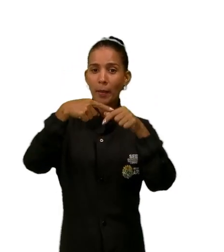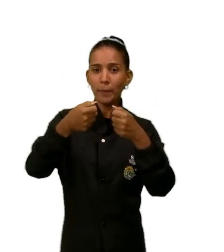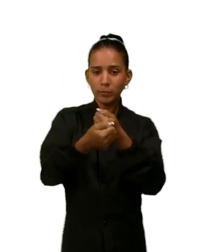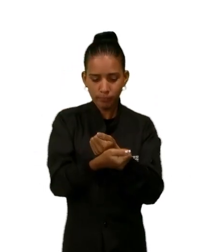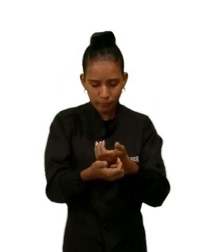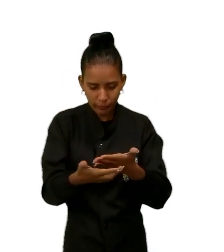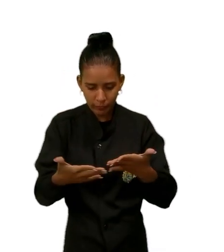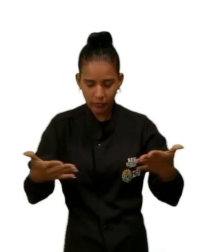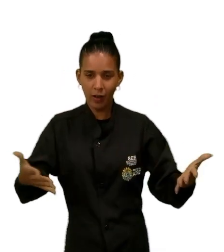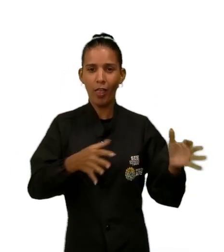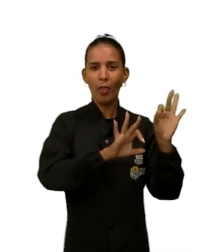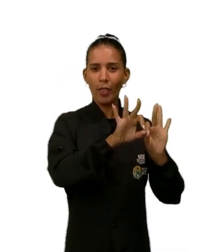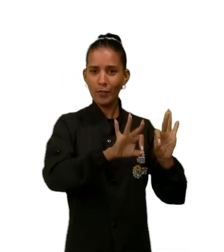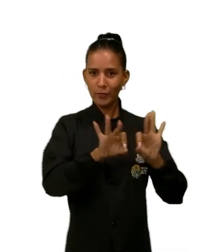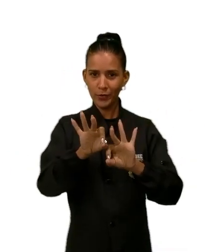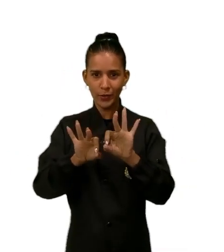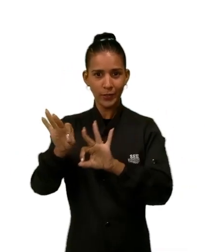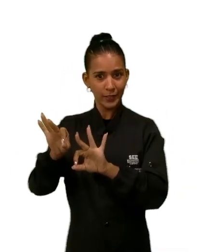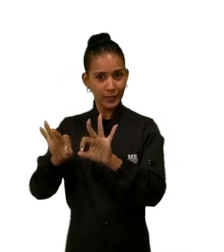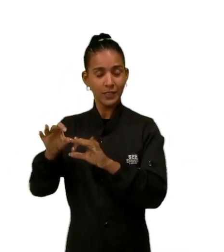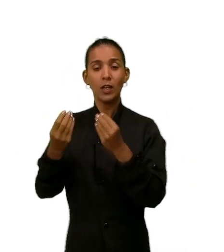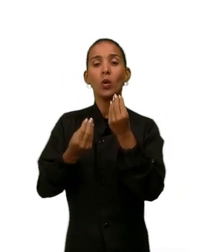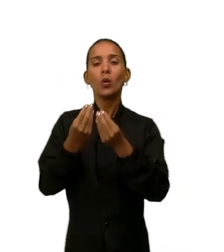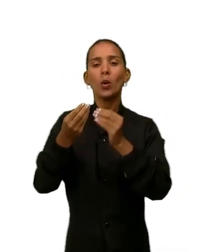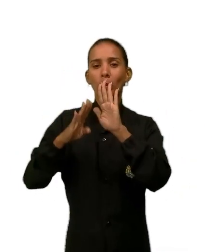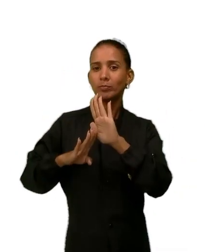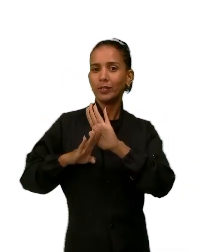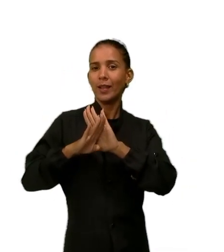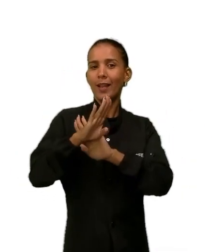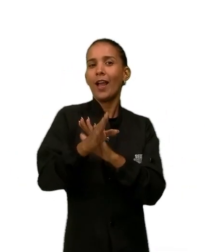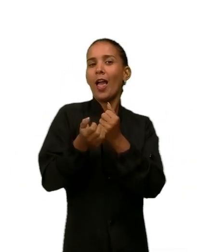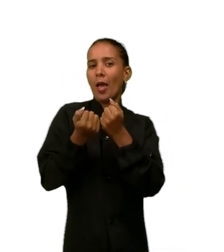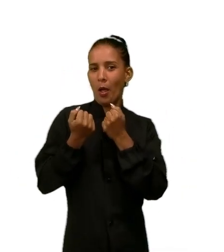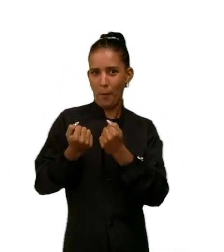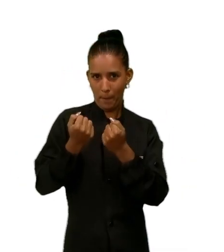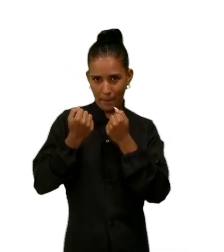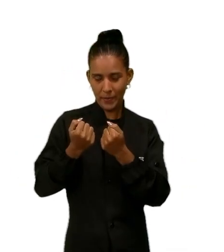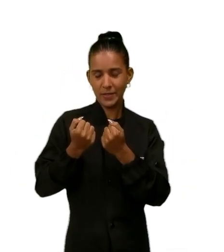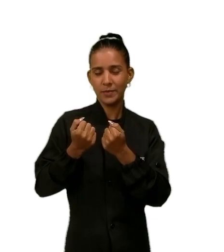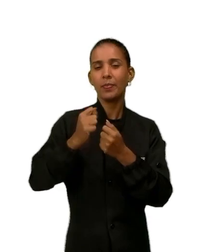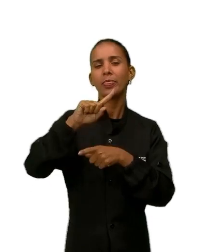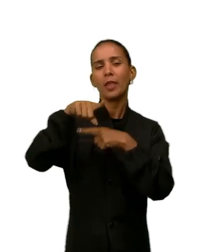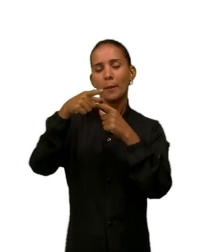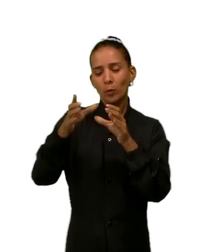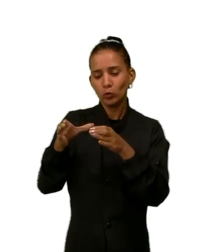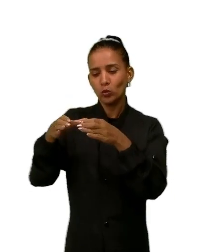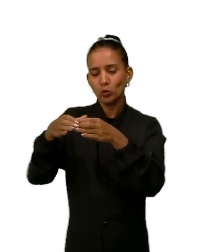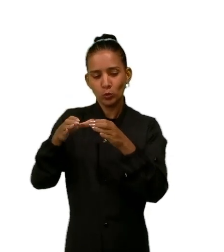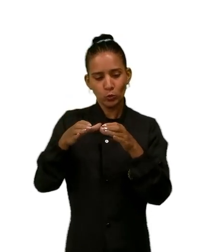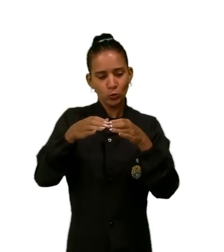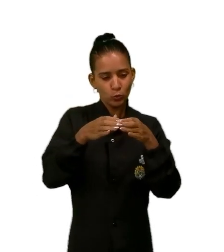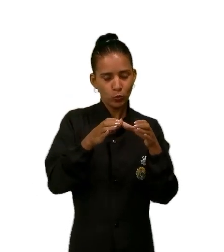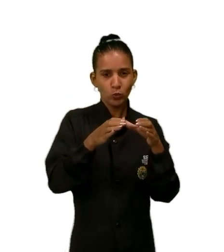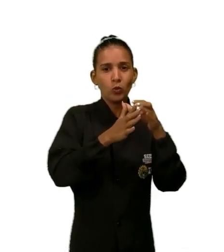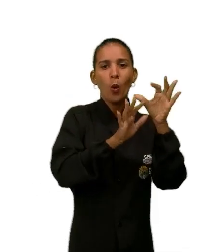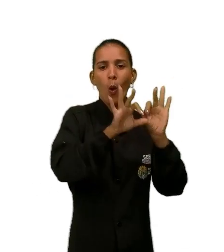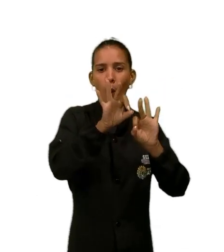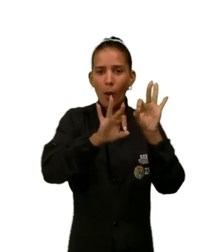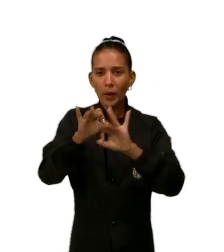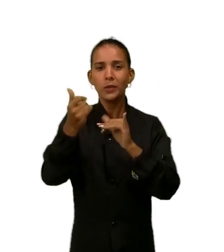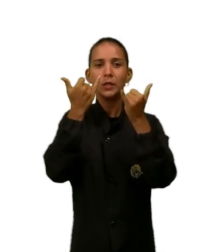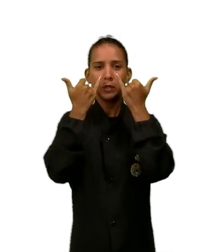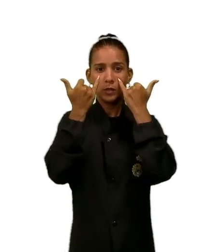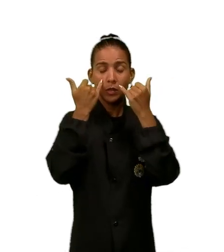organizando elas em ordem crescente de massa atômica e agrupando essas informações e as